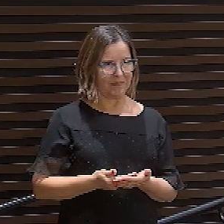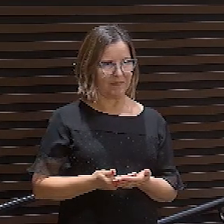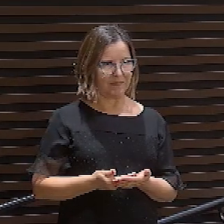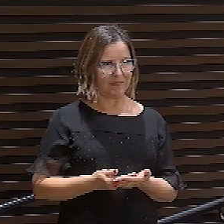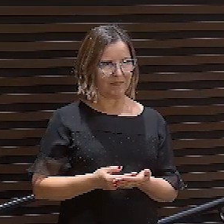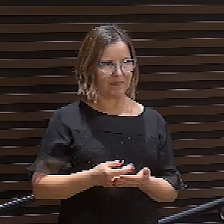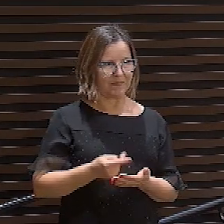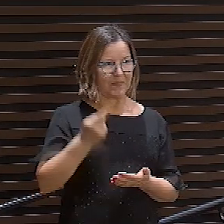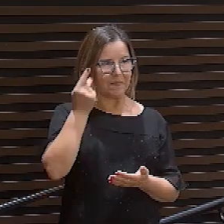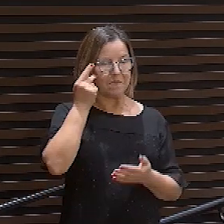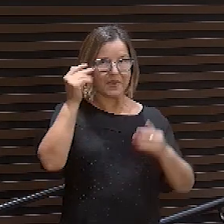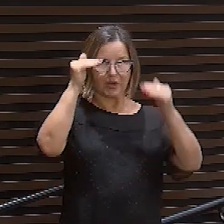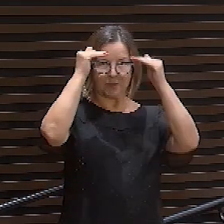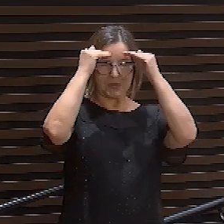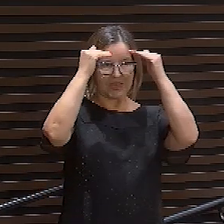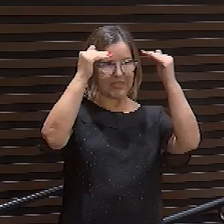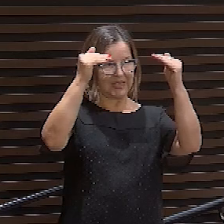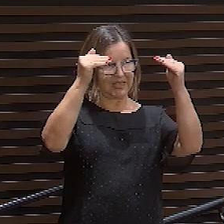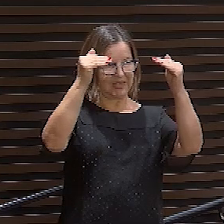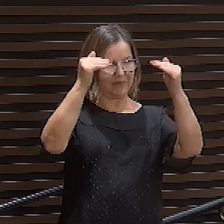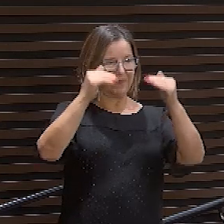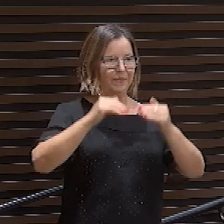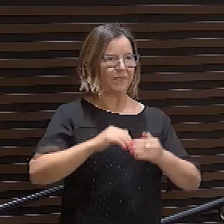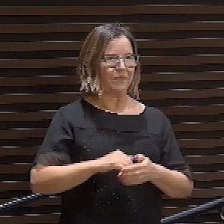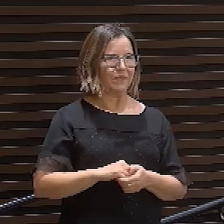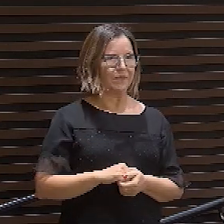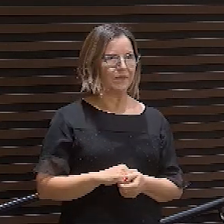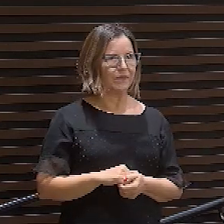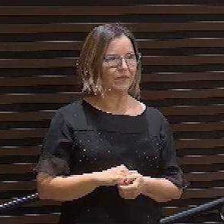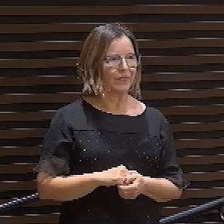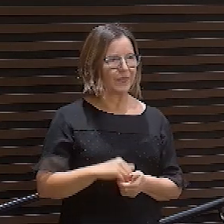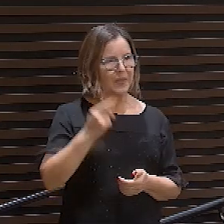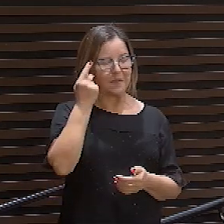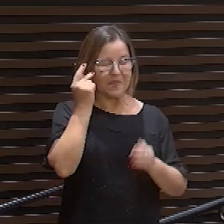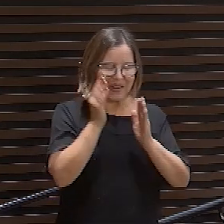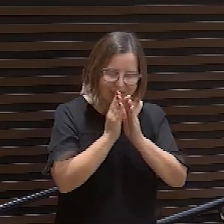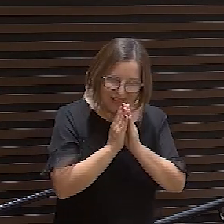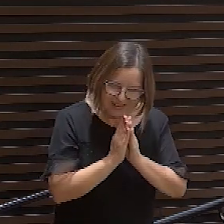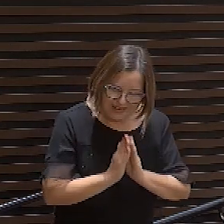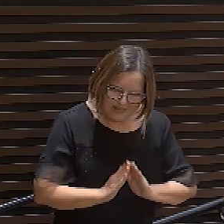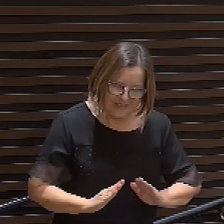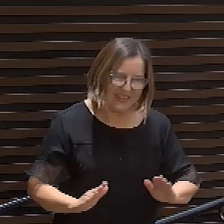para obedecer e para adorar.